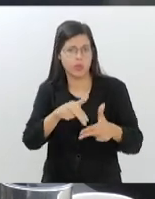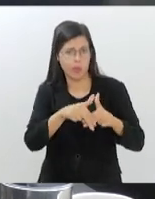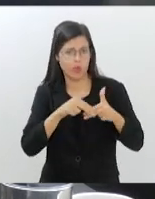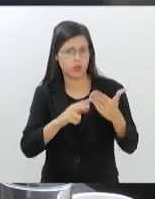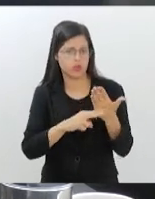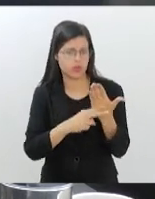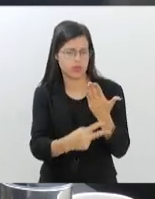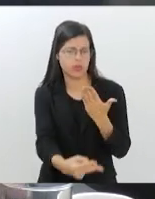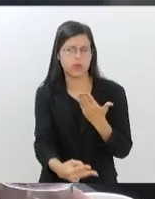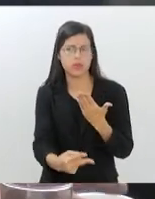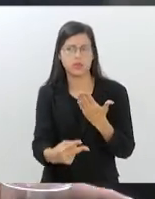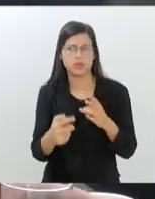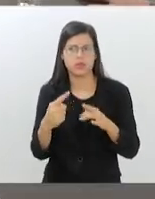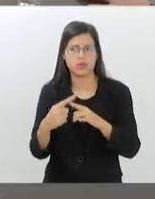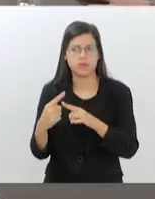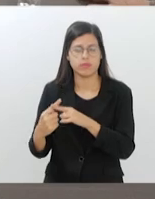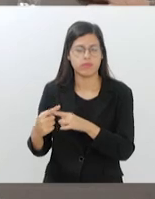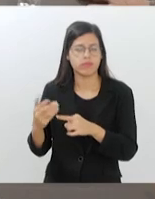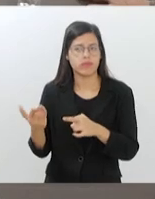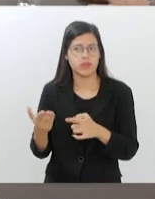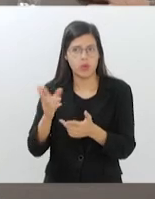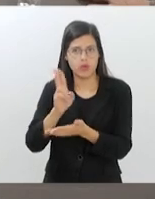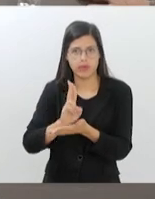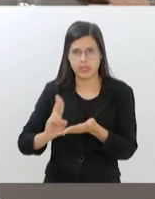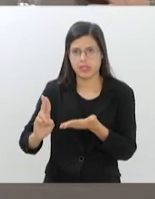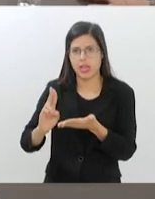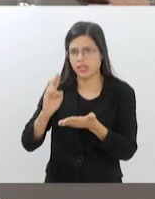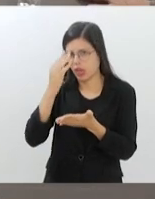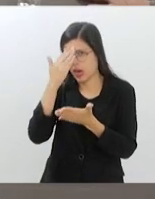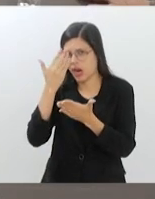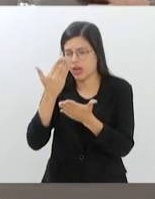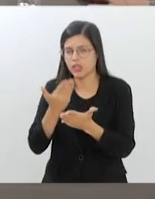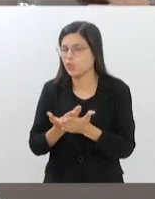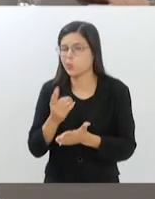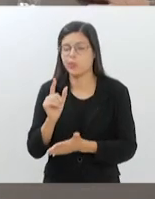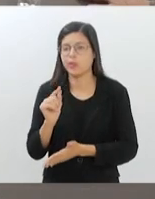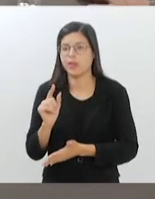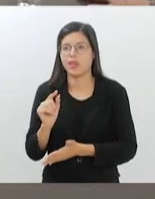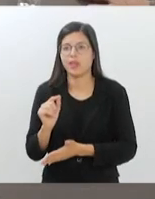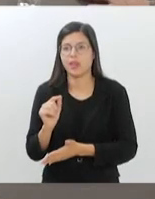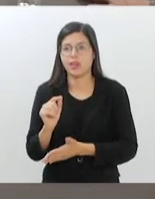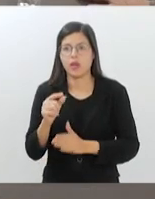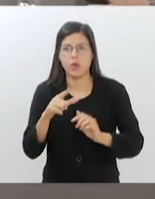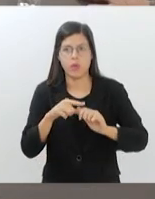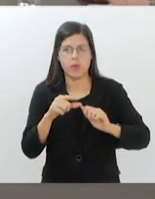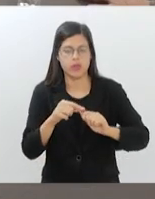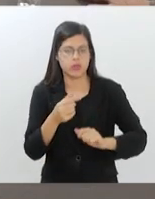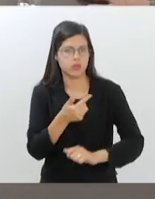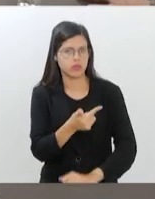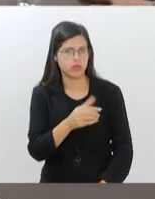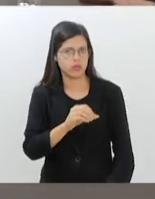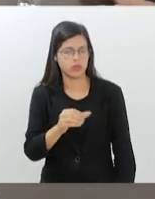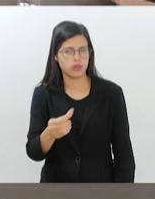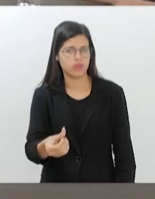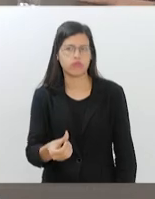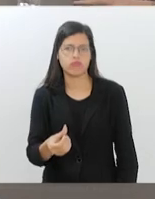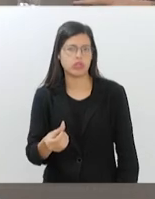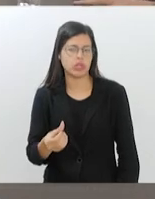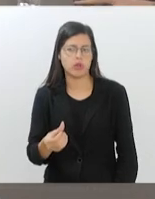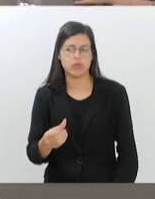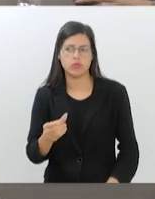porque as Universidades estão Crendo cada vez mais que o que diz o artigo 206 sirva para